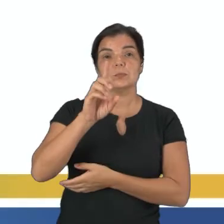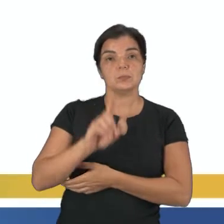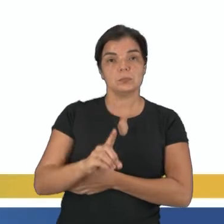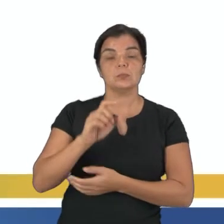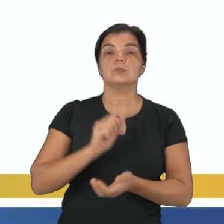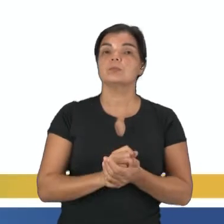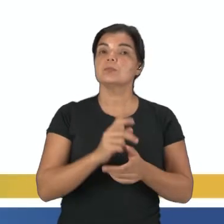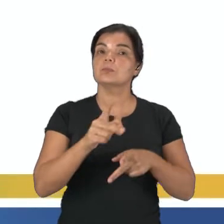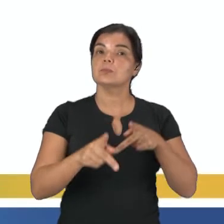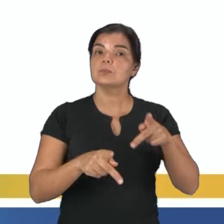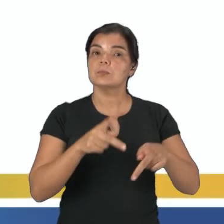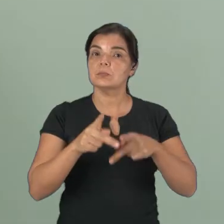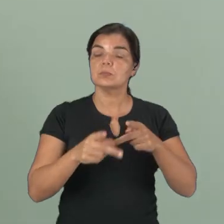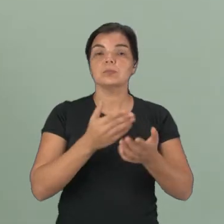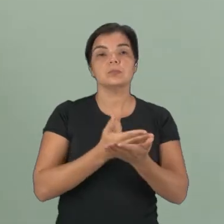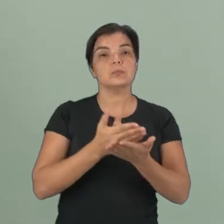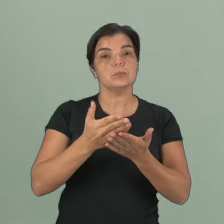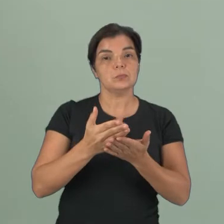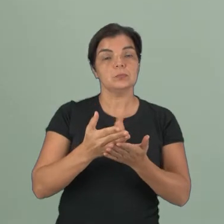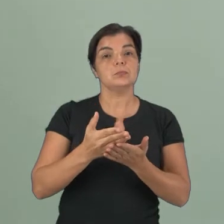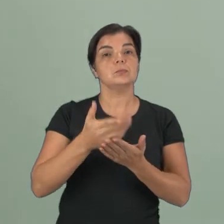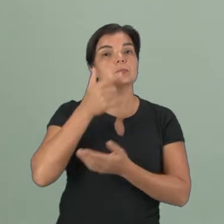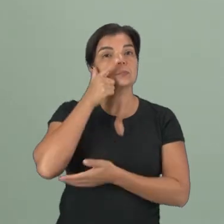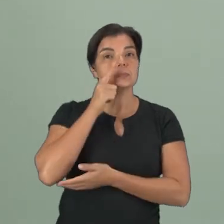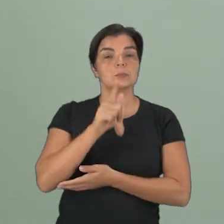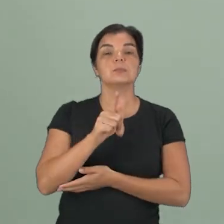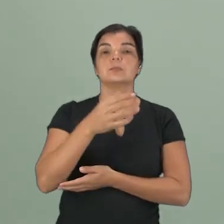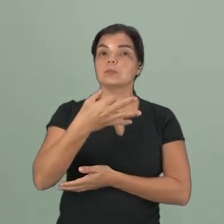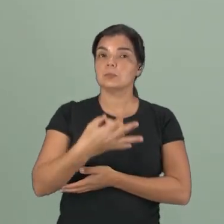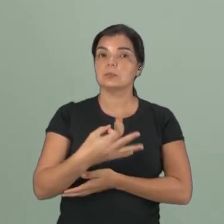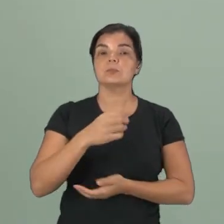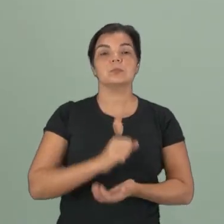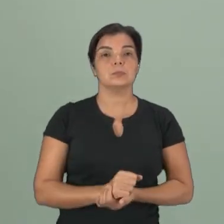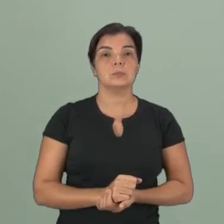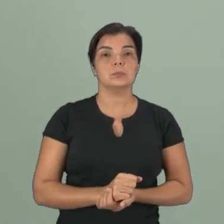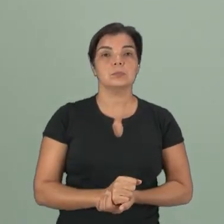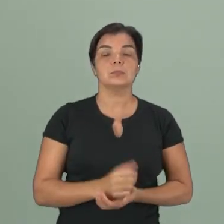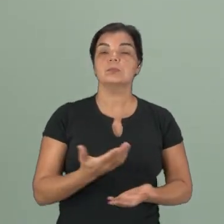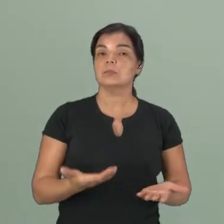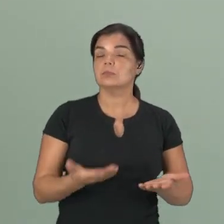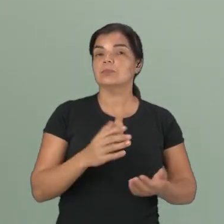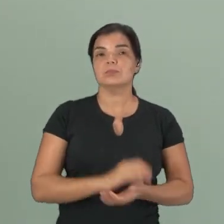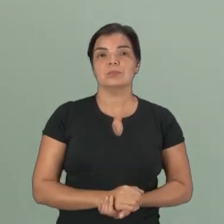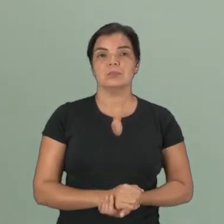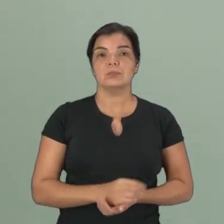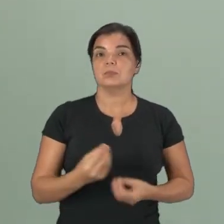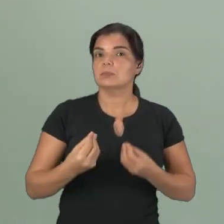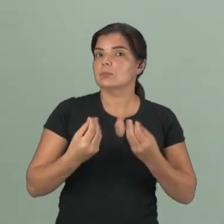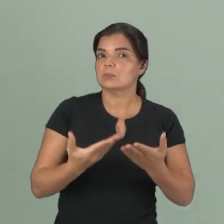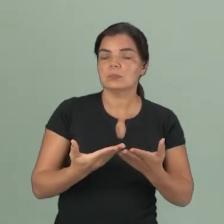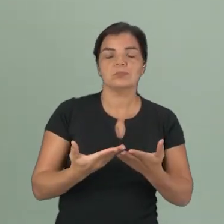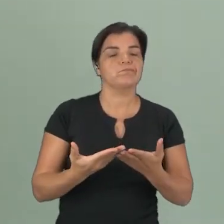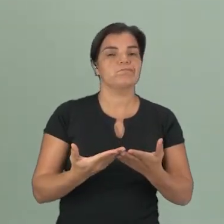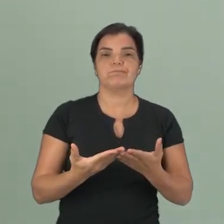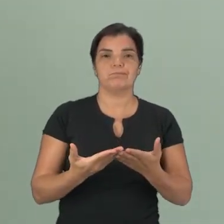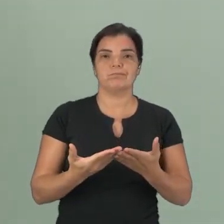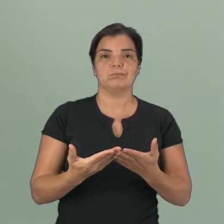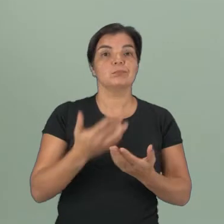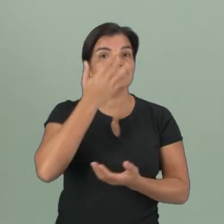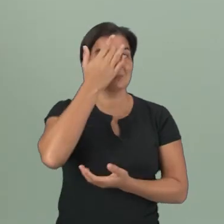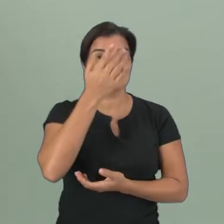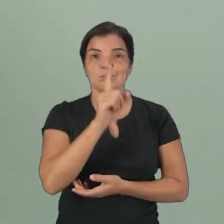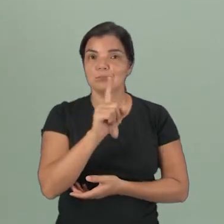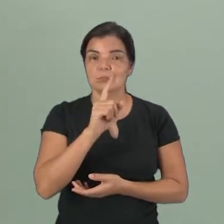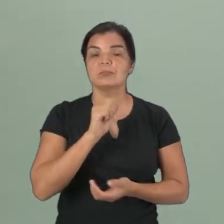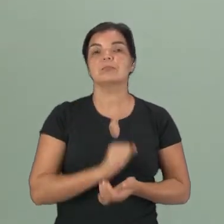que essas populações começam a conquistar, certo? Que não é algo assim que foi dado a eles de mão beijada, tá?